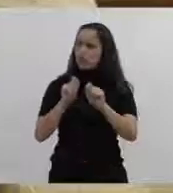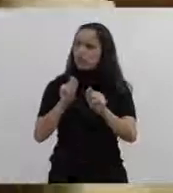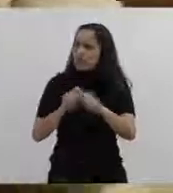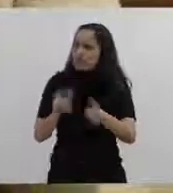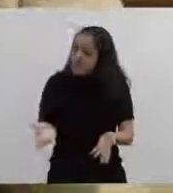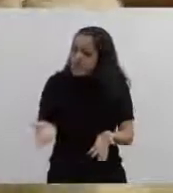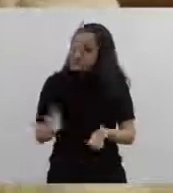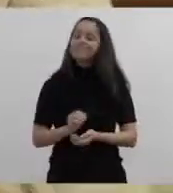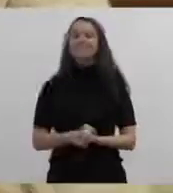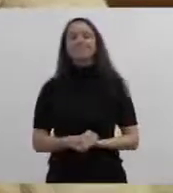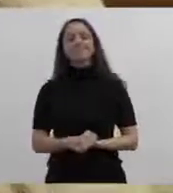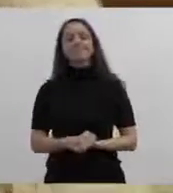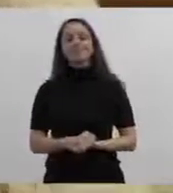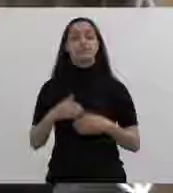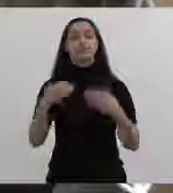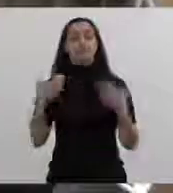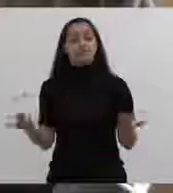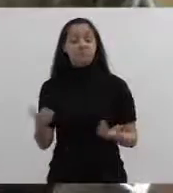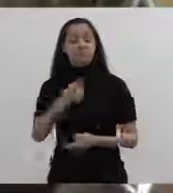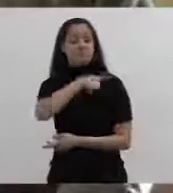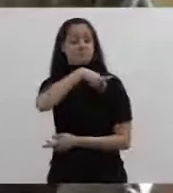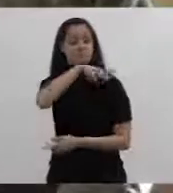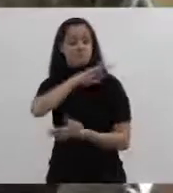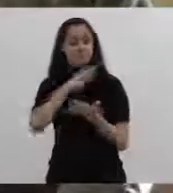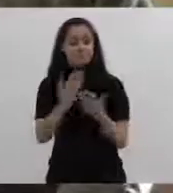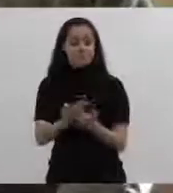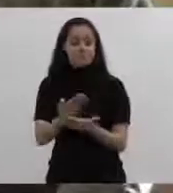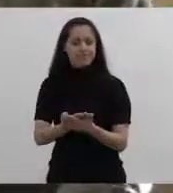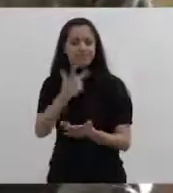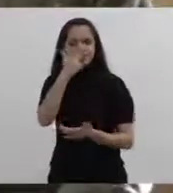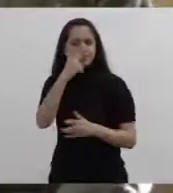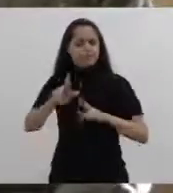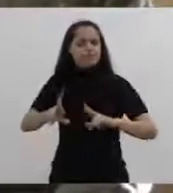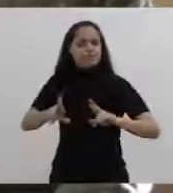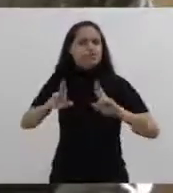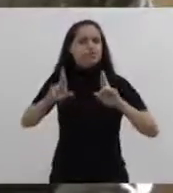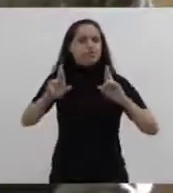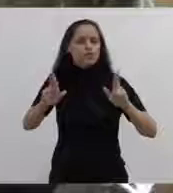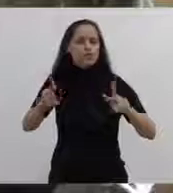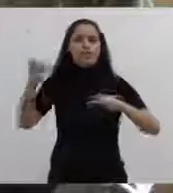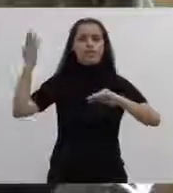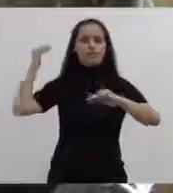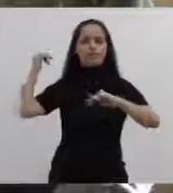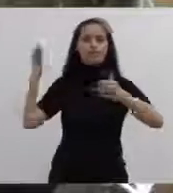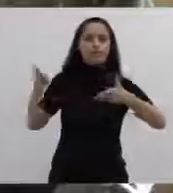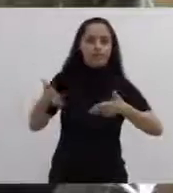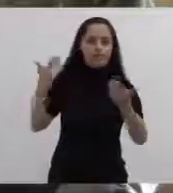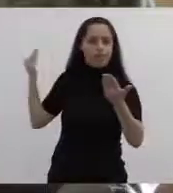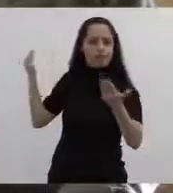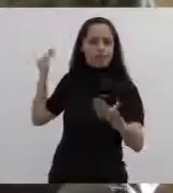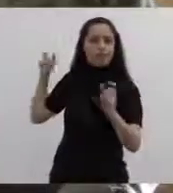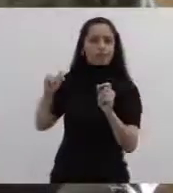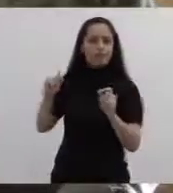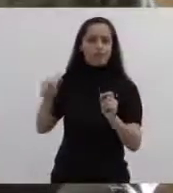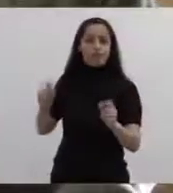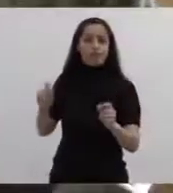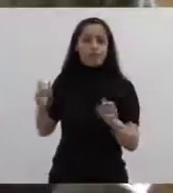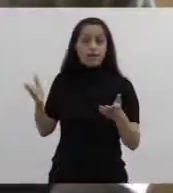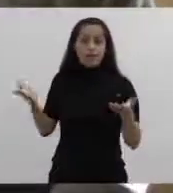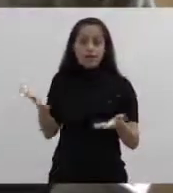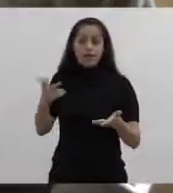estamos fazendo como professores? José. E hoje, a escola secundária, diferentemente de outros